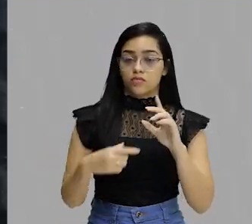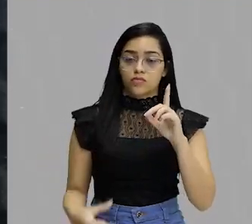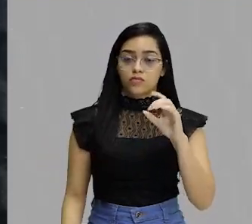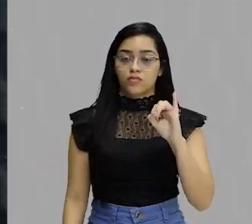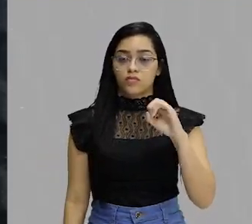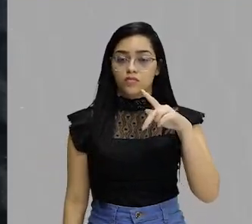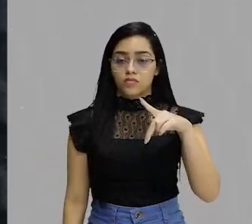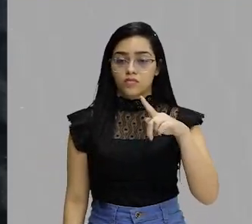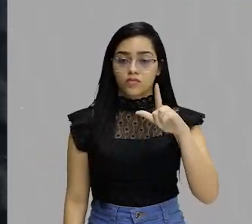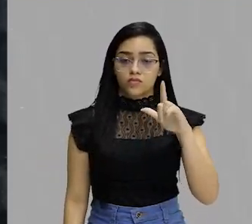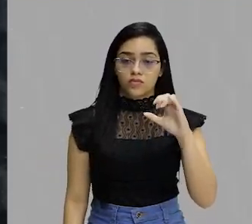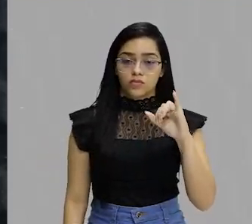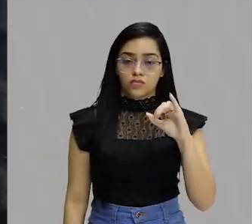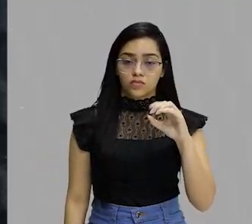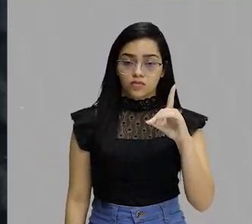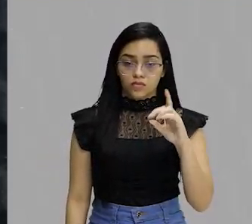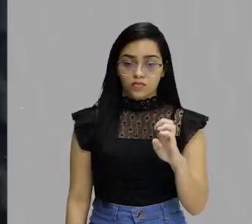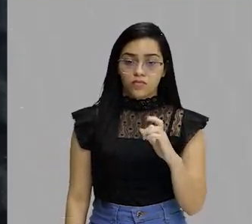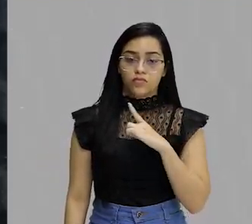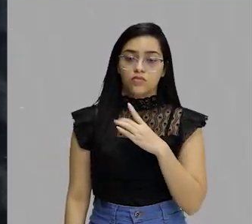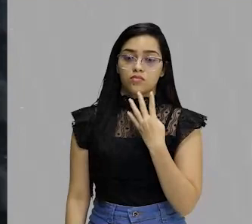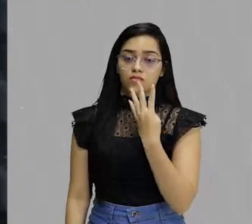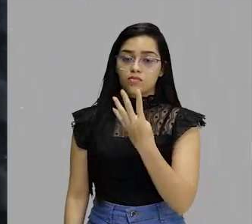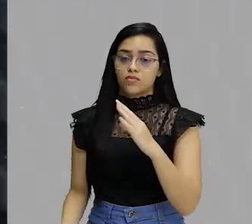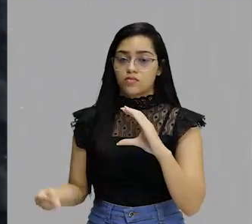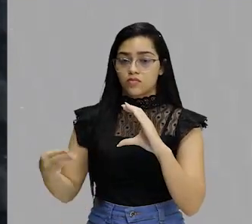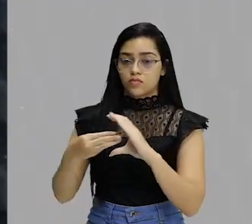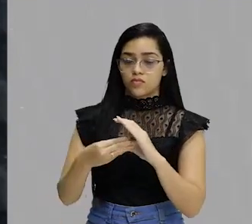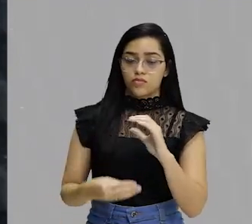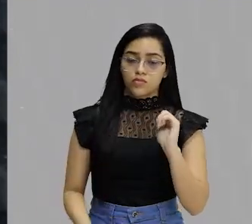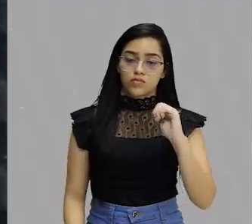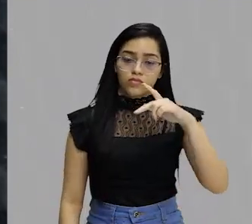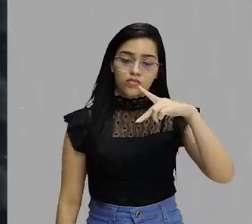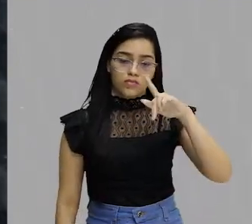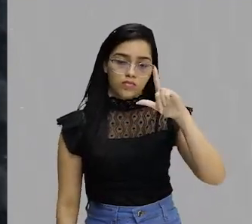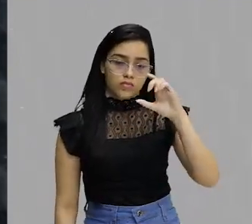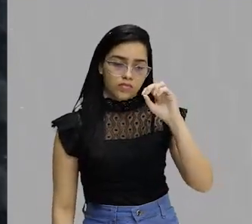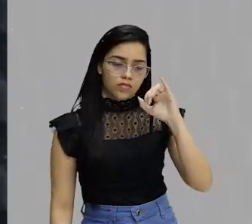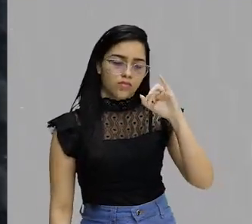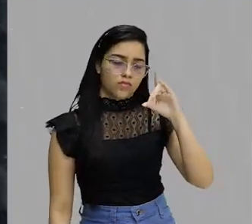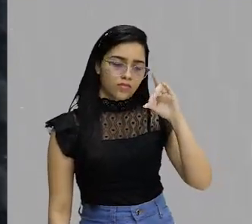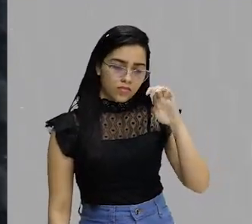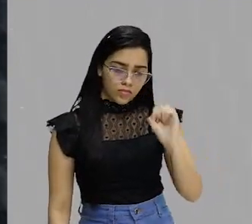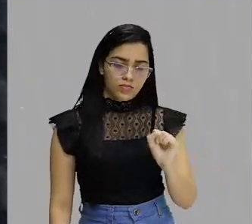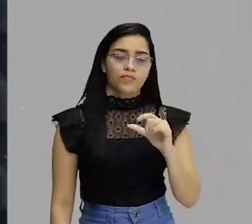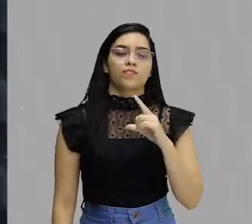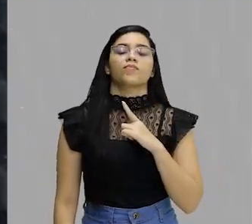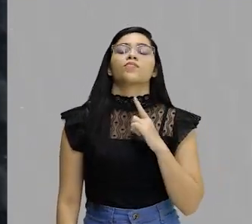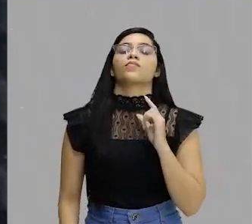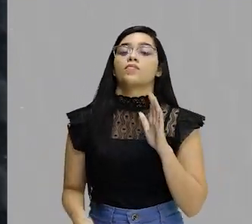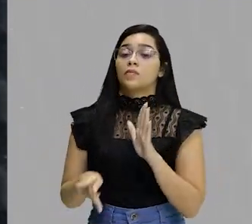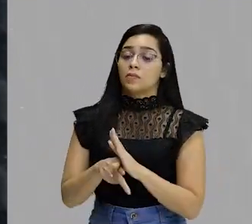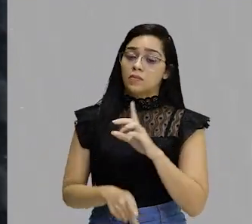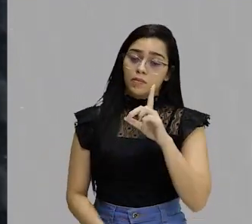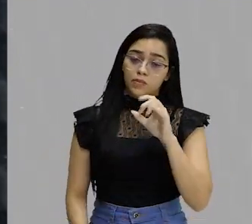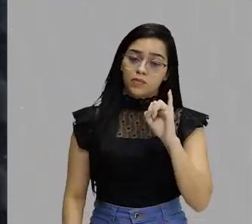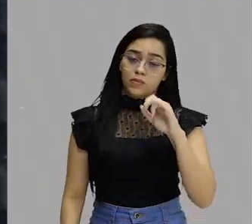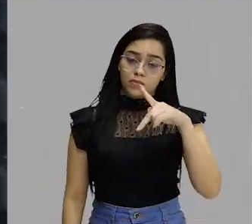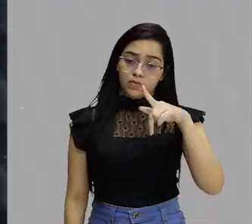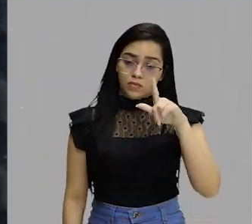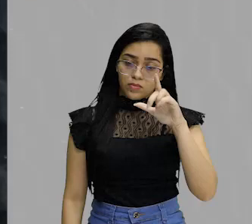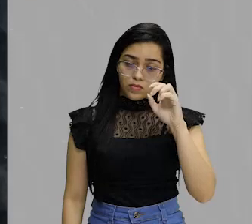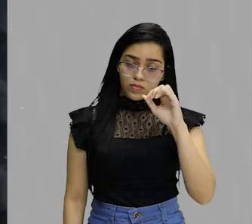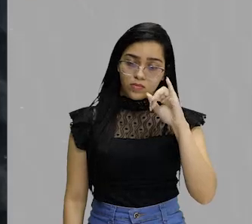diploide forma 4 células haploides. Então, esse microesporócito, que é diploide, ele vai